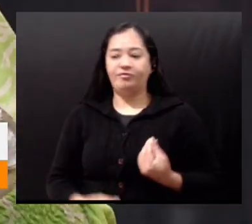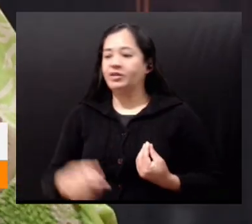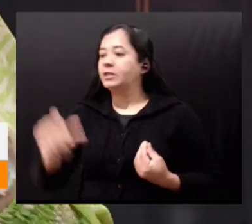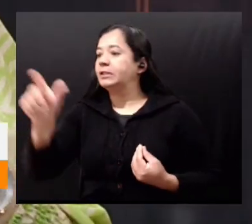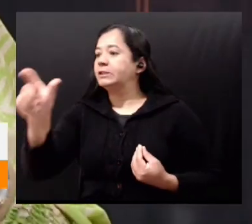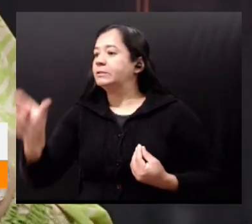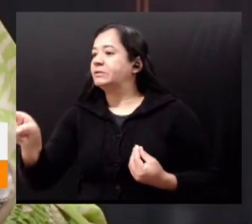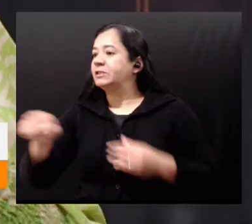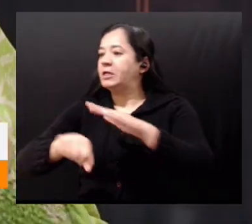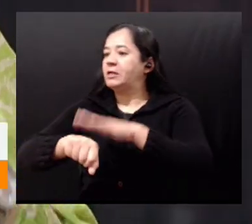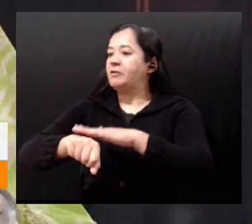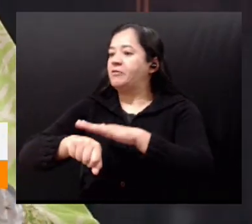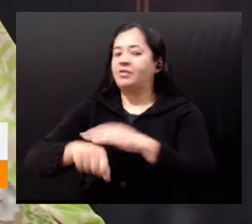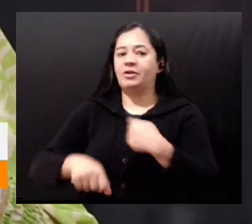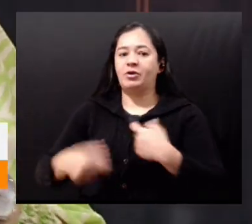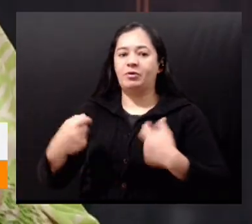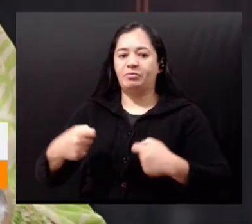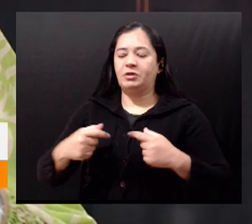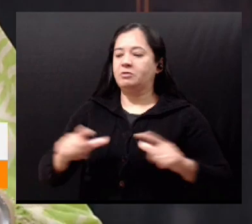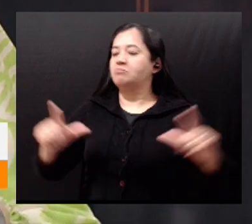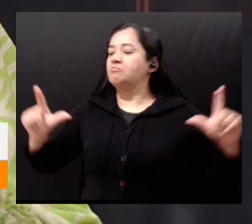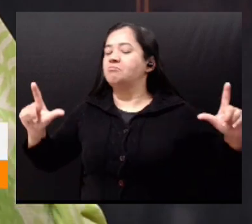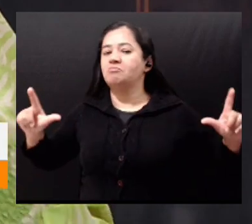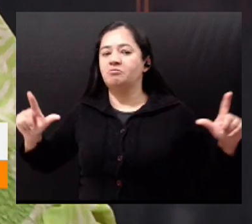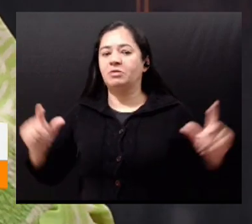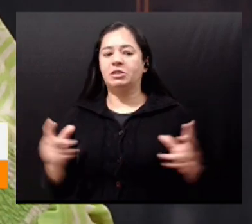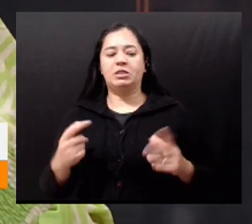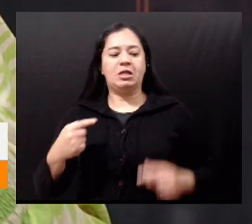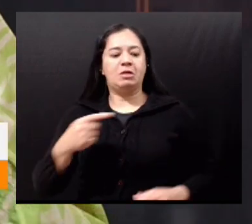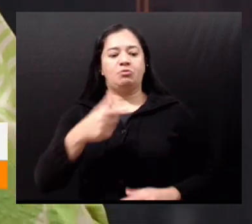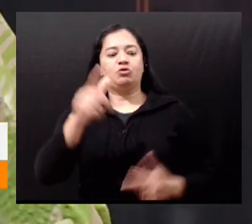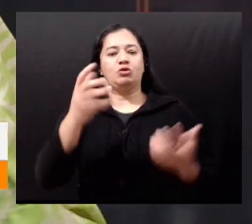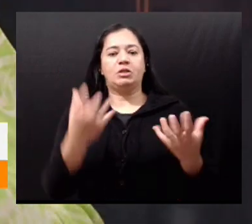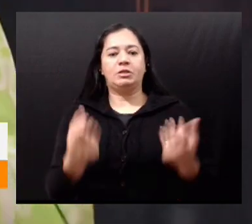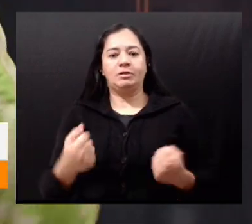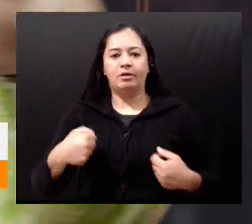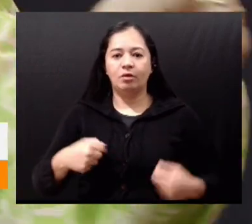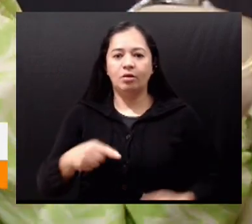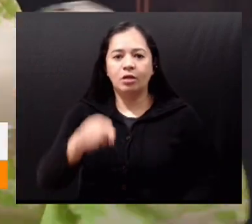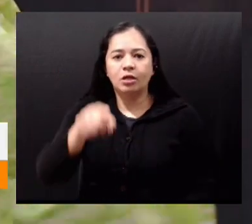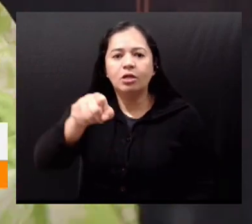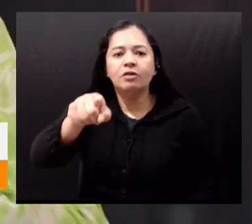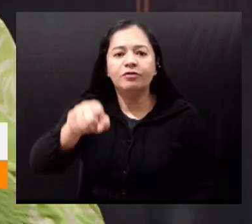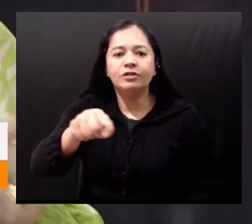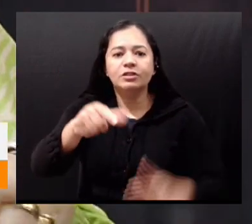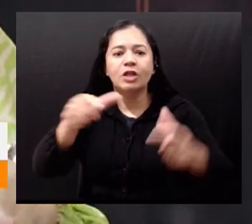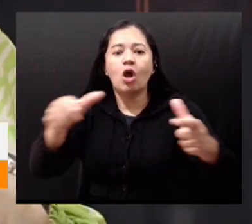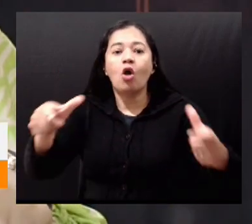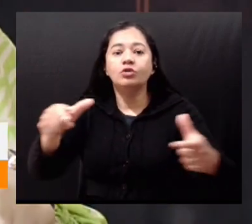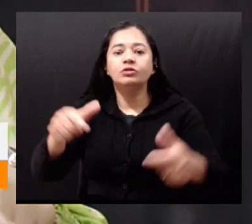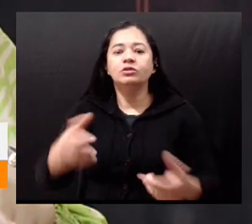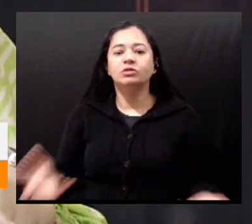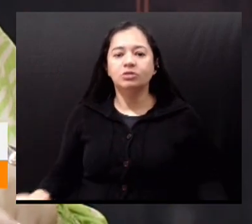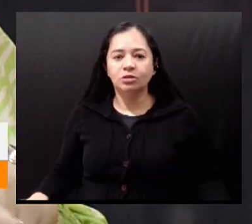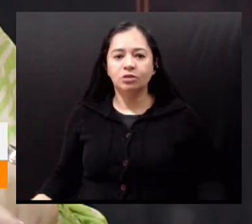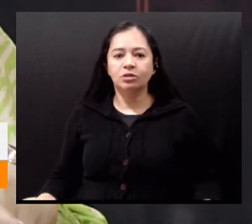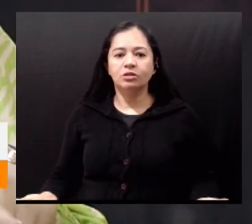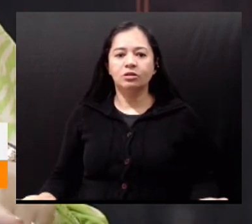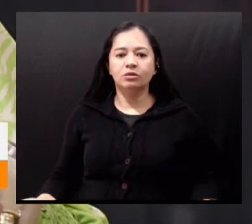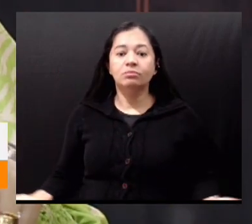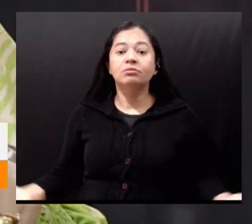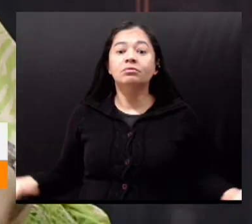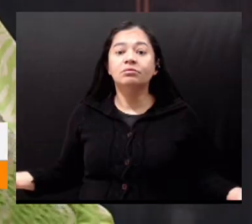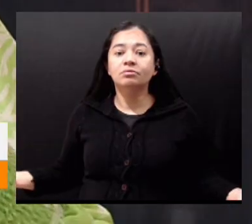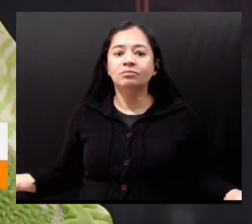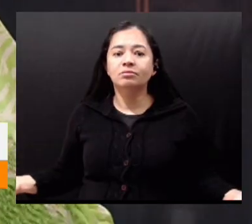me ostentar para ser relaciono com aceito, ele. tal, tal, tal, tal. Uhum. E você? Aonde está você no meio de tudo isso, Acho que essa é a